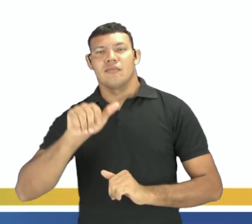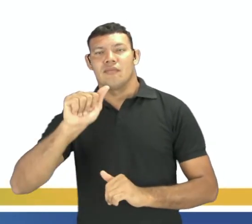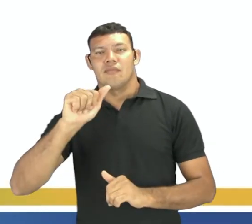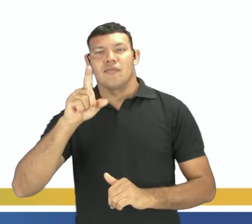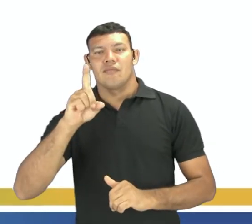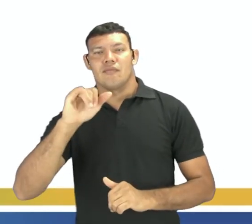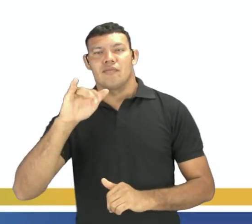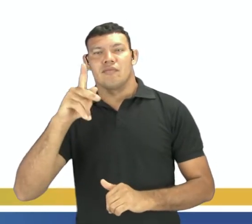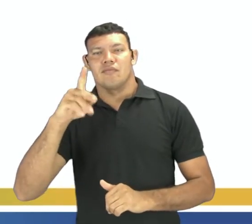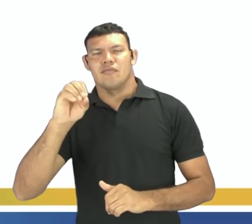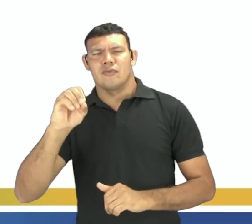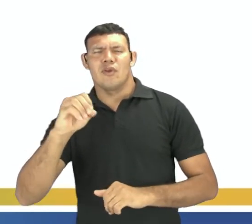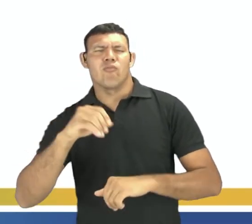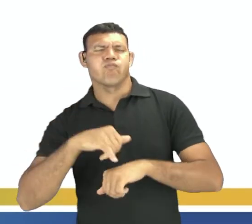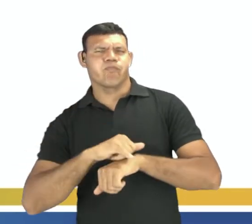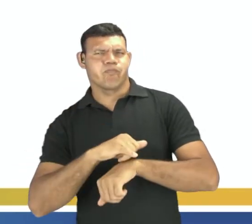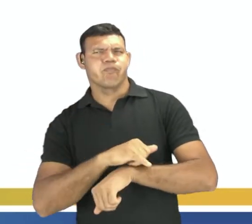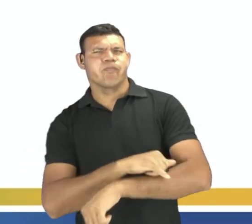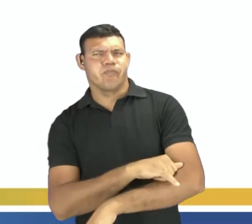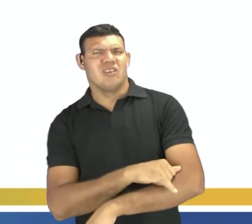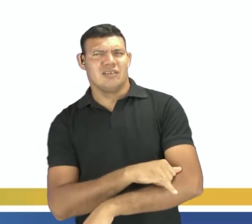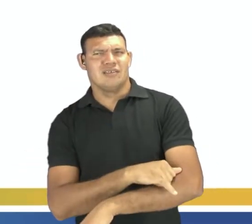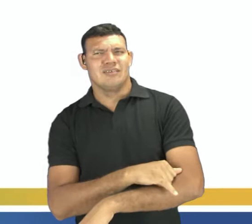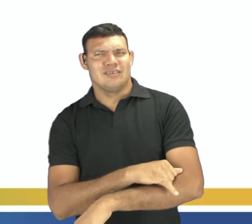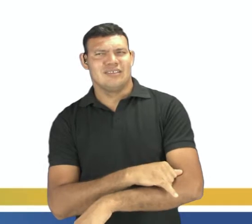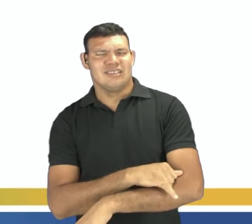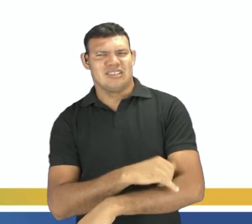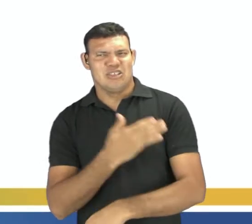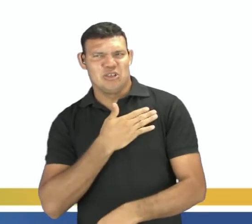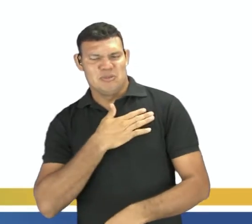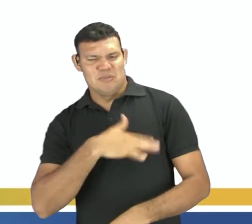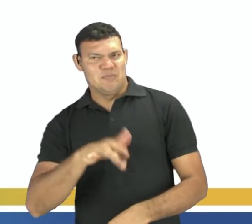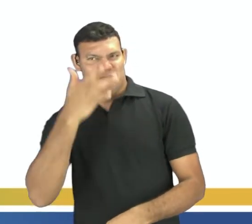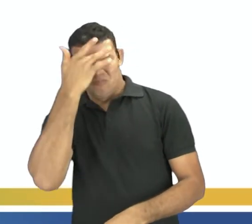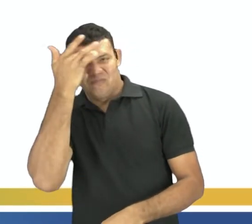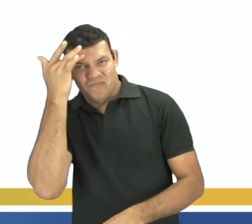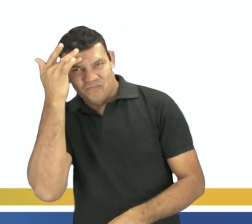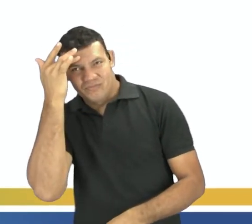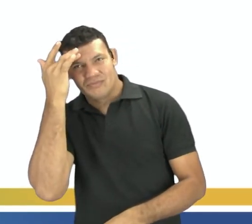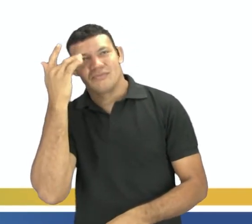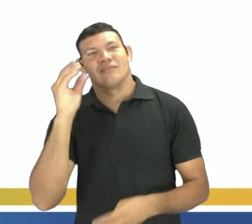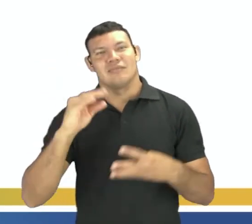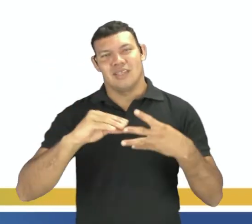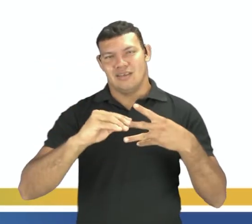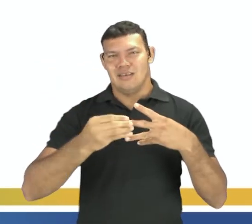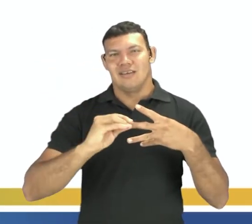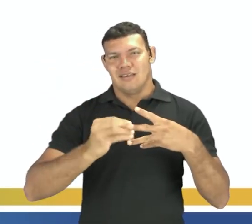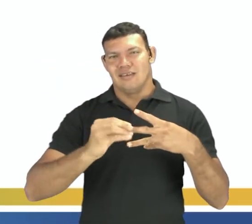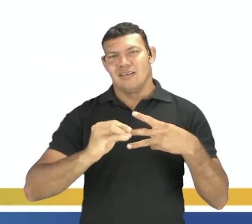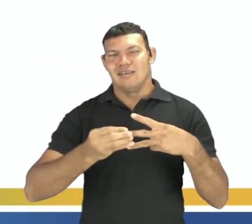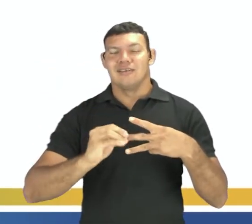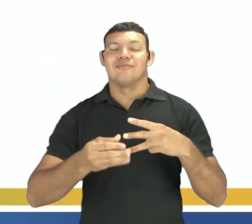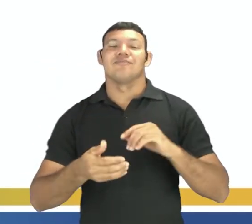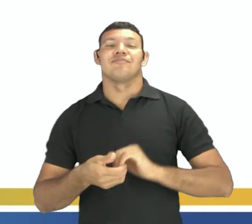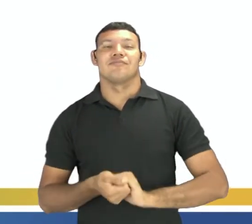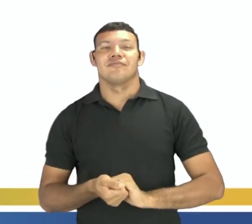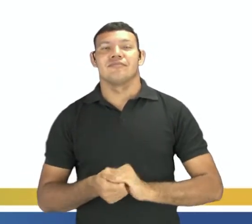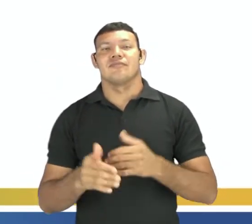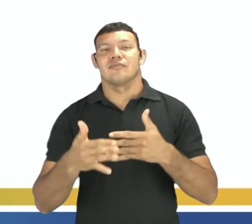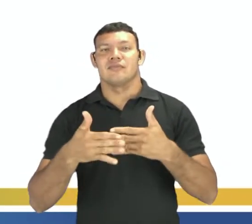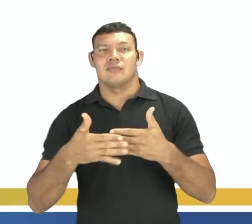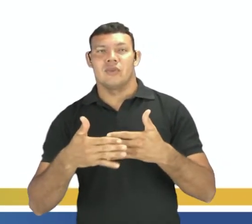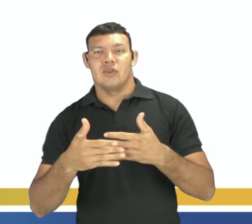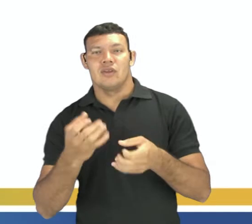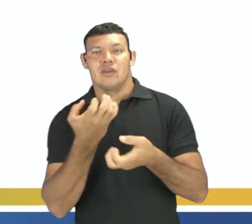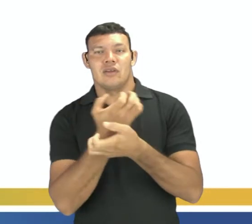a gordurinha, aquela gordurinha indesejada que ninguém gosta. Então, lá são as células adiposas. Então, o tecido